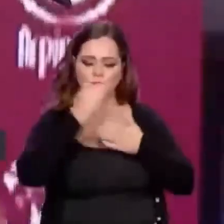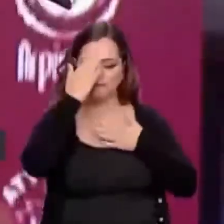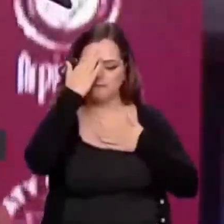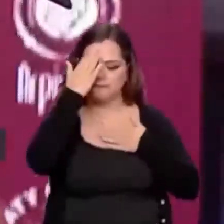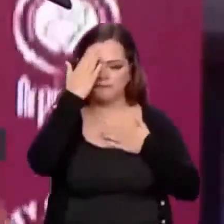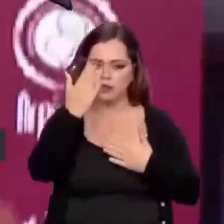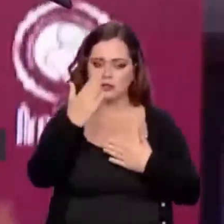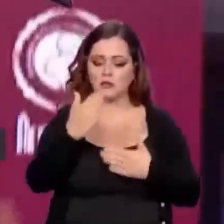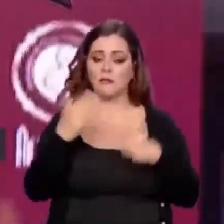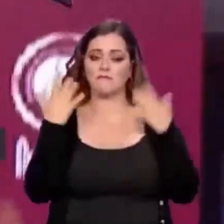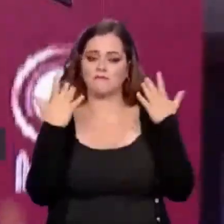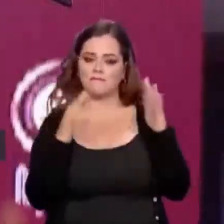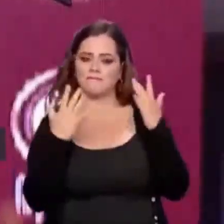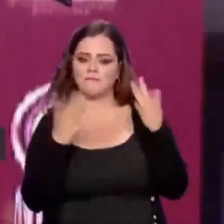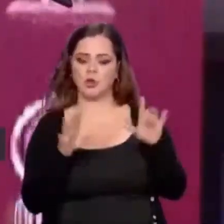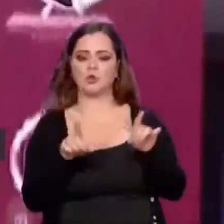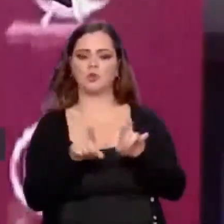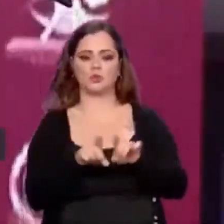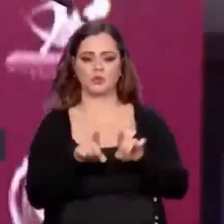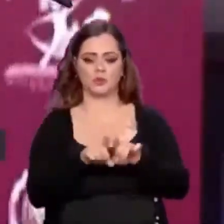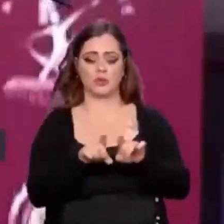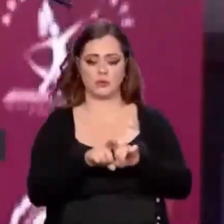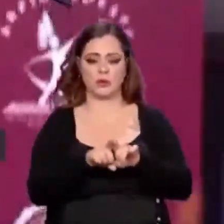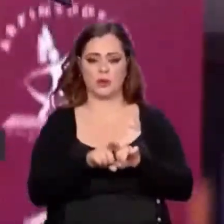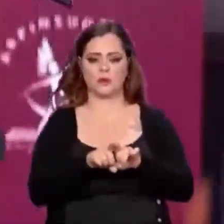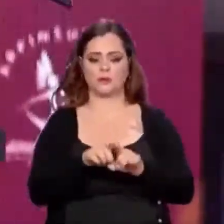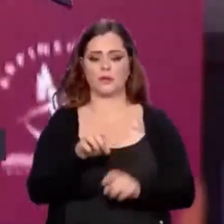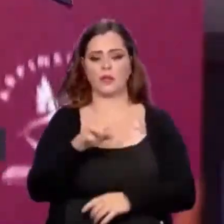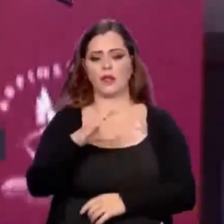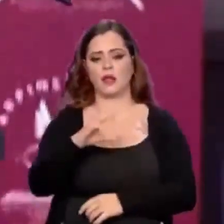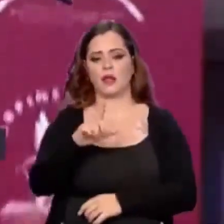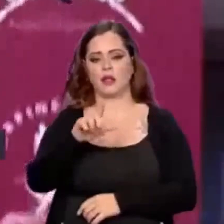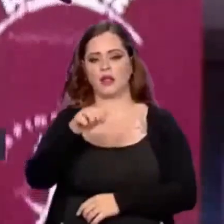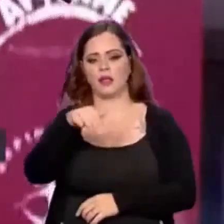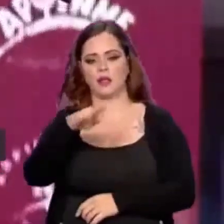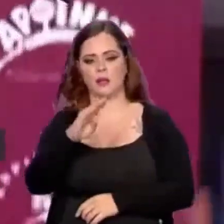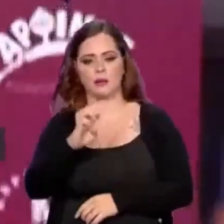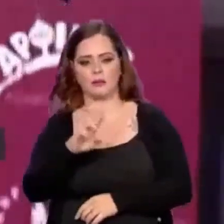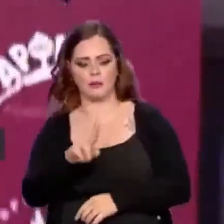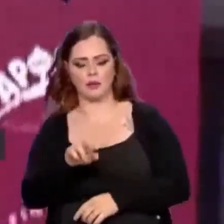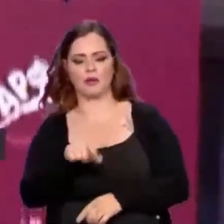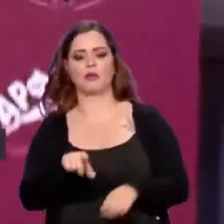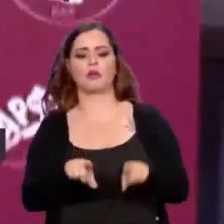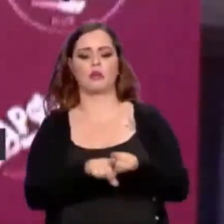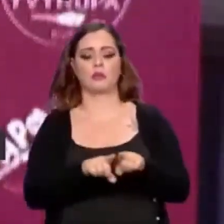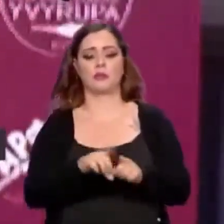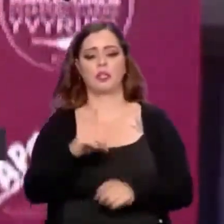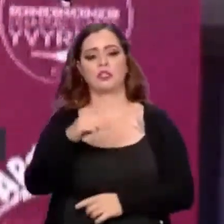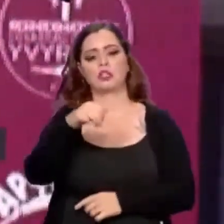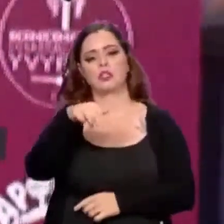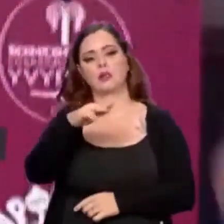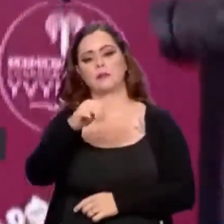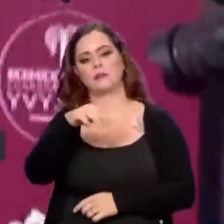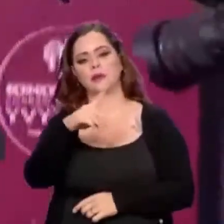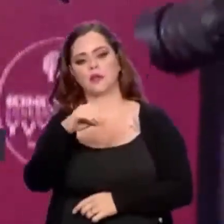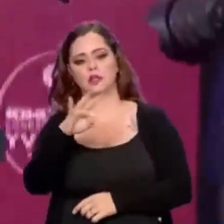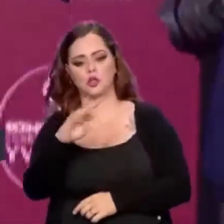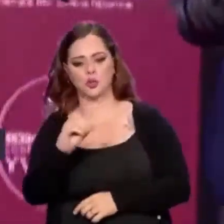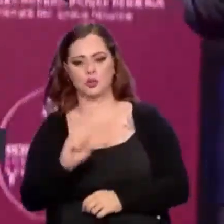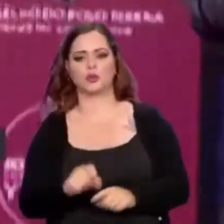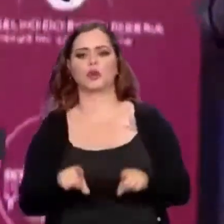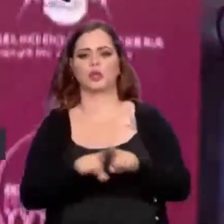e parabenizar nas pessoas do Kleber Caripuna e do Dinamanto Chá a todos os parentes